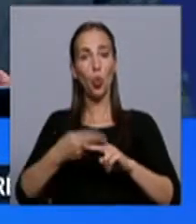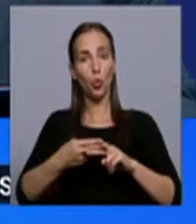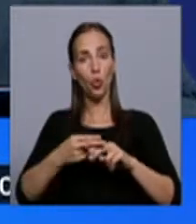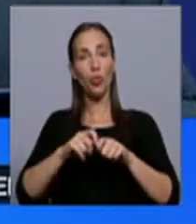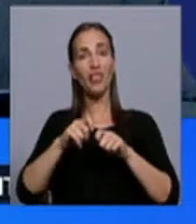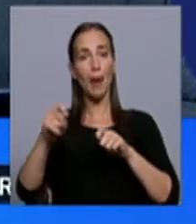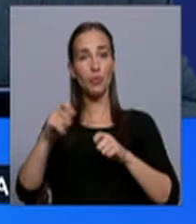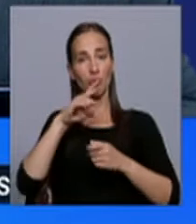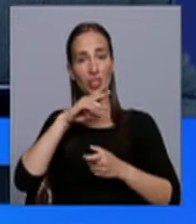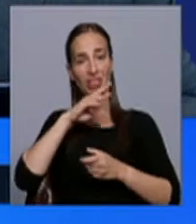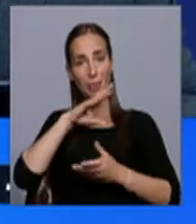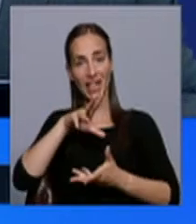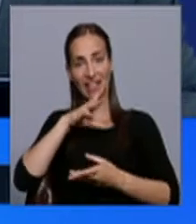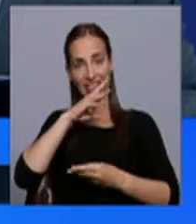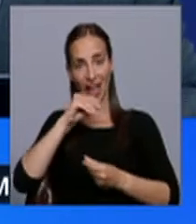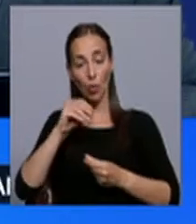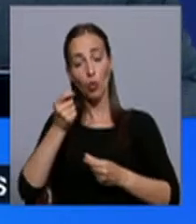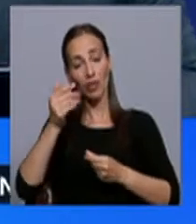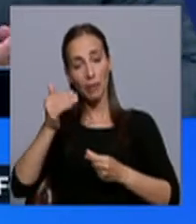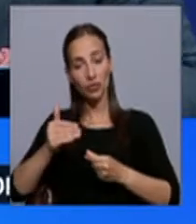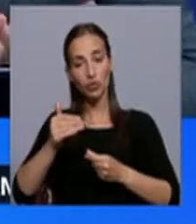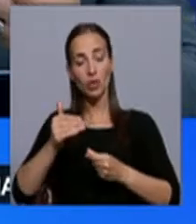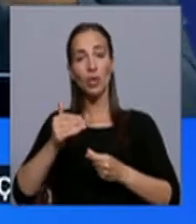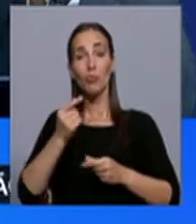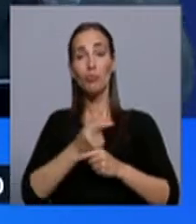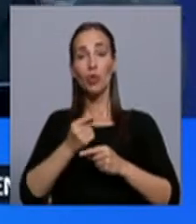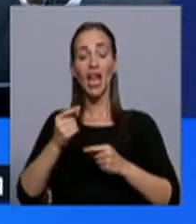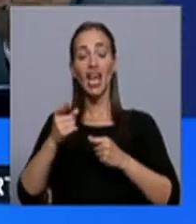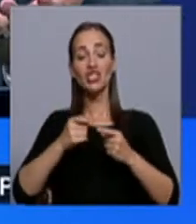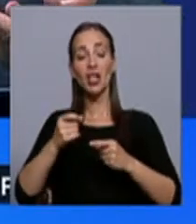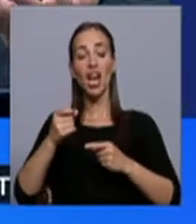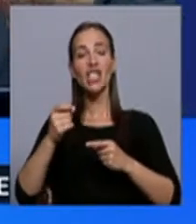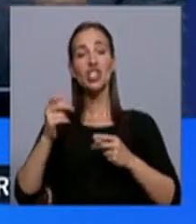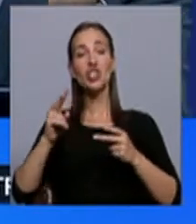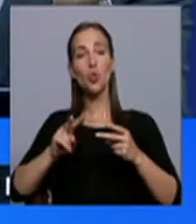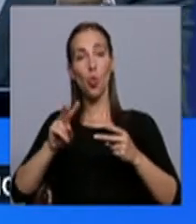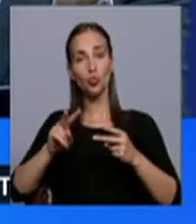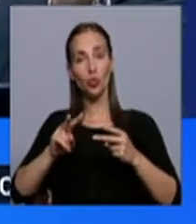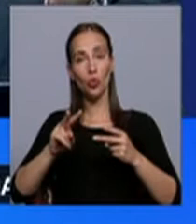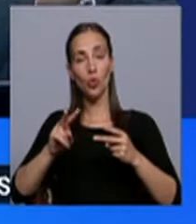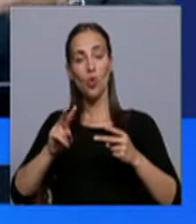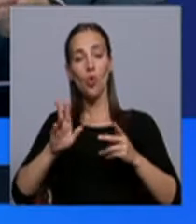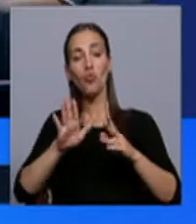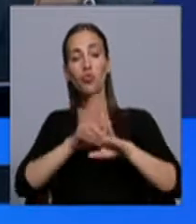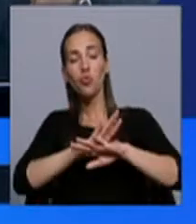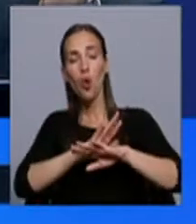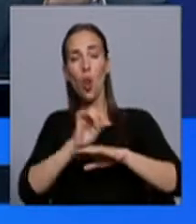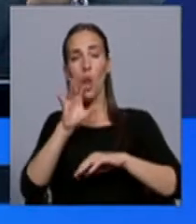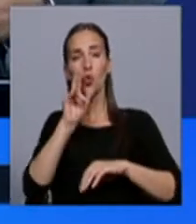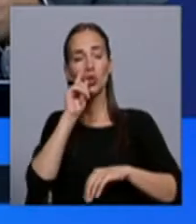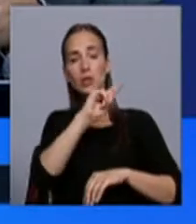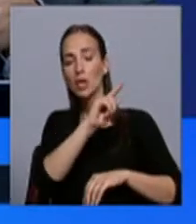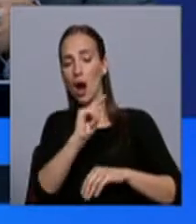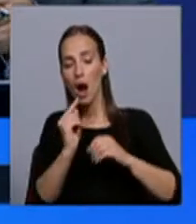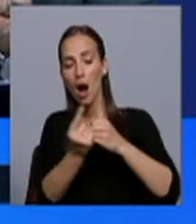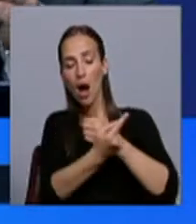muitas mais terras ou muito mais planetas com pelo menos o dobro do diâmetro da Terra ou um bocadinho mais abaixo, porque a